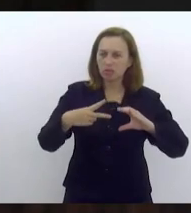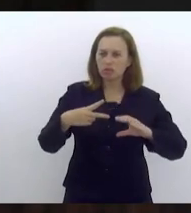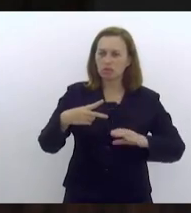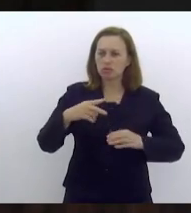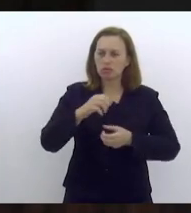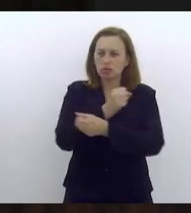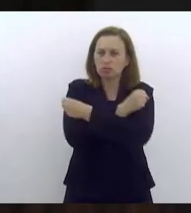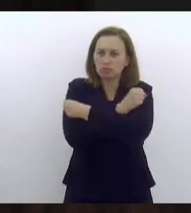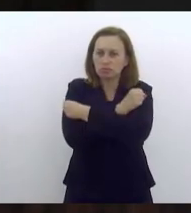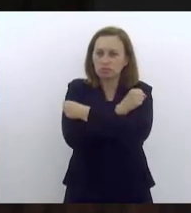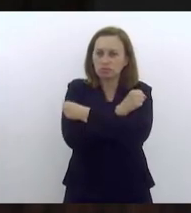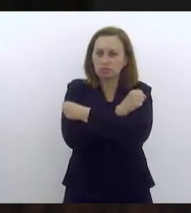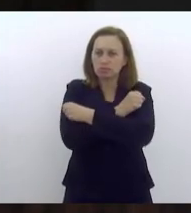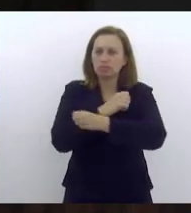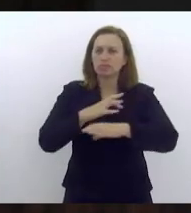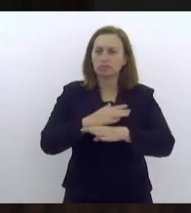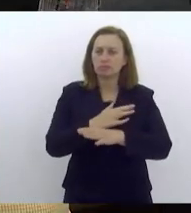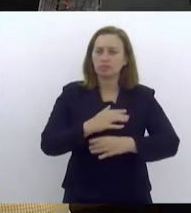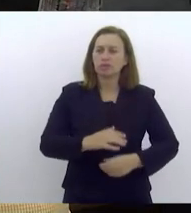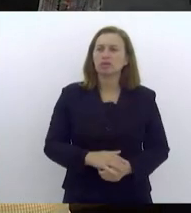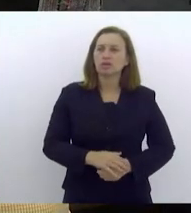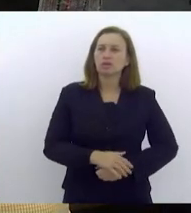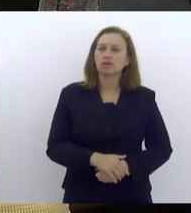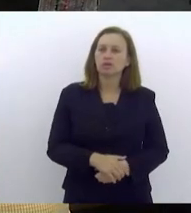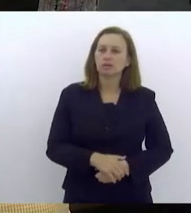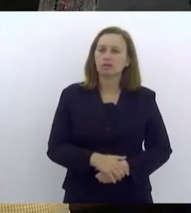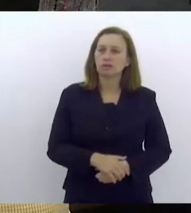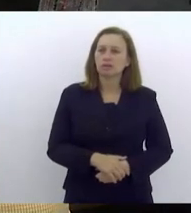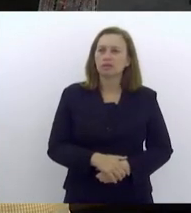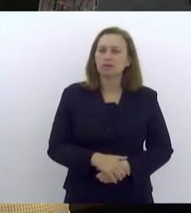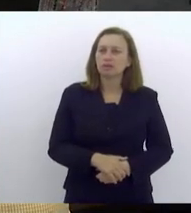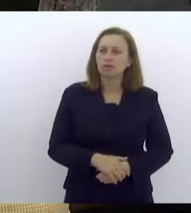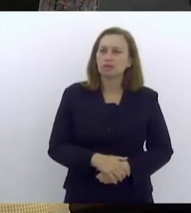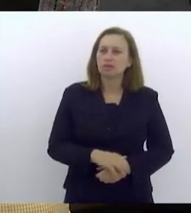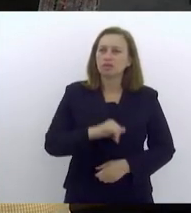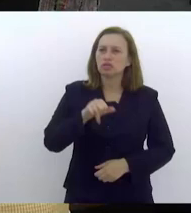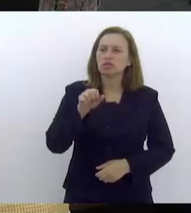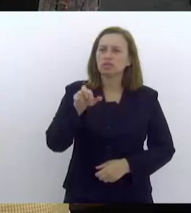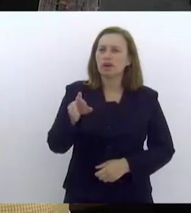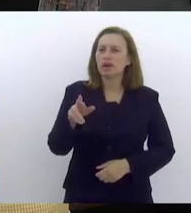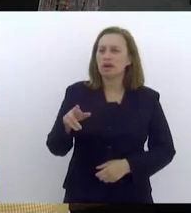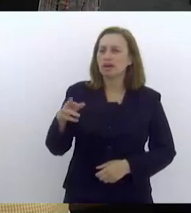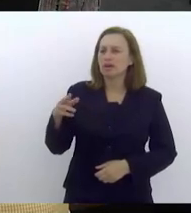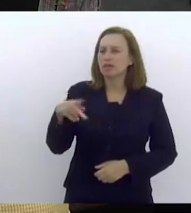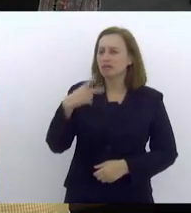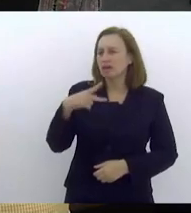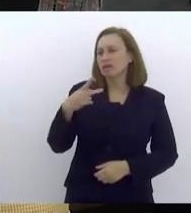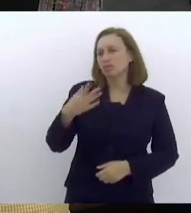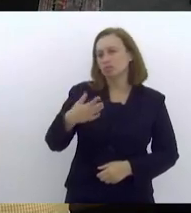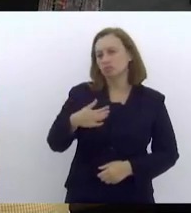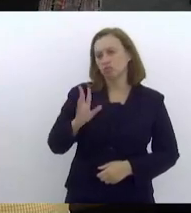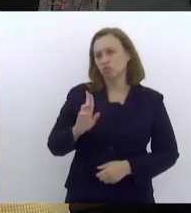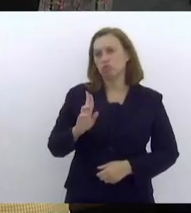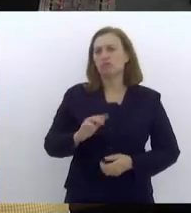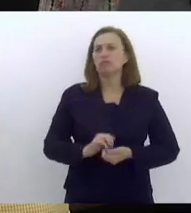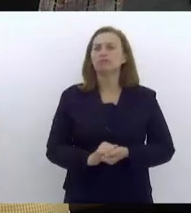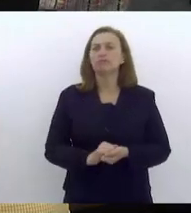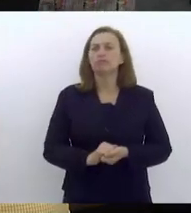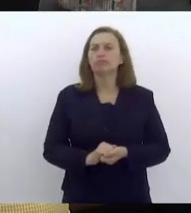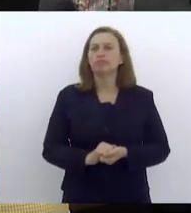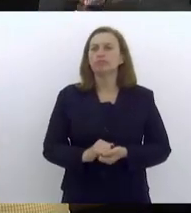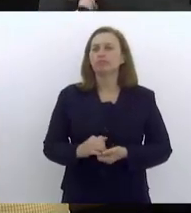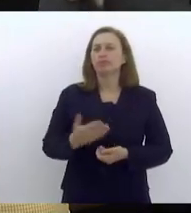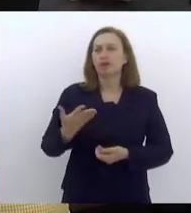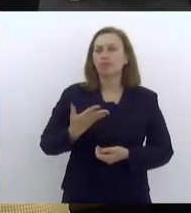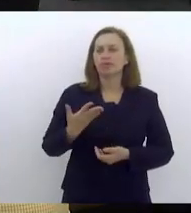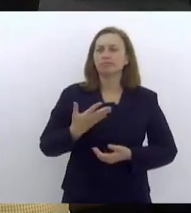bem-vindo. Josimar, por favor. Pela ordem, senhor presidente, é só porque eu fui citada e tentar aqui responder ao colega do